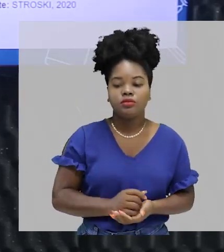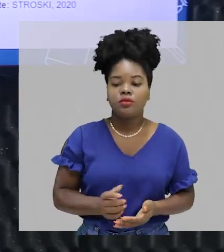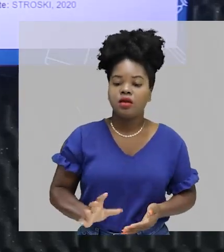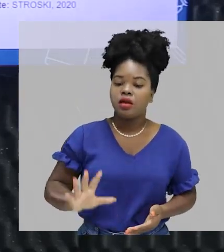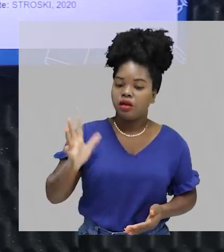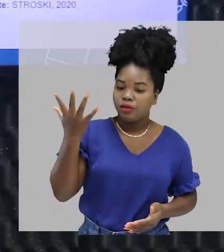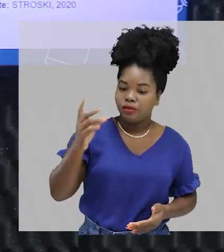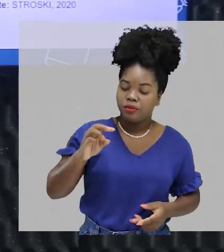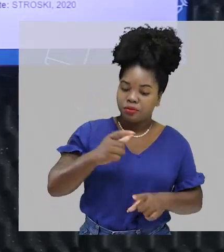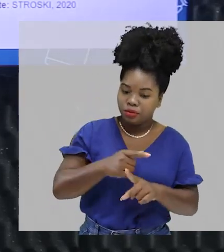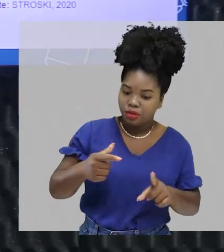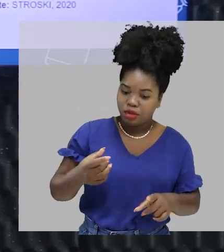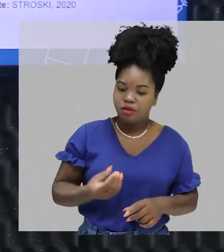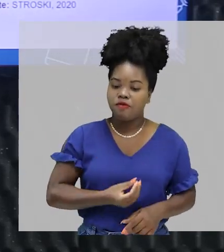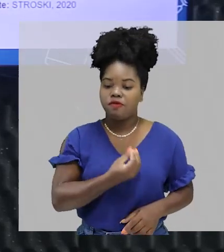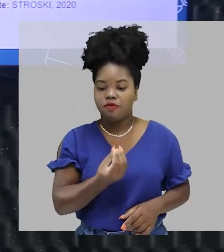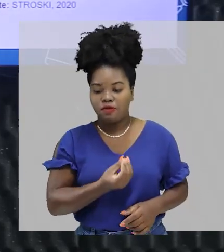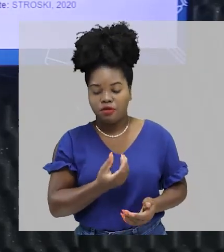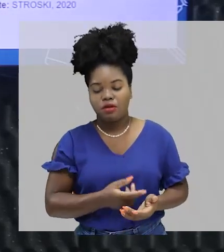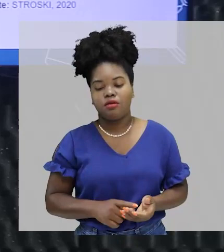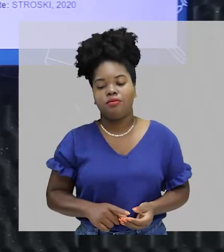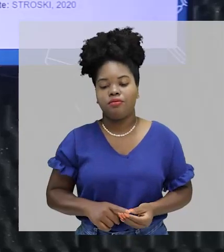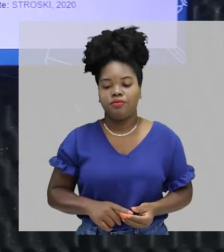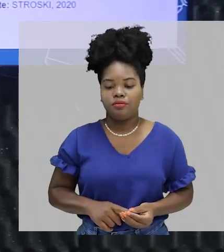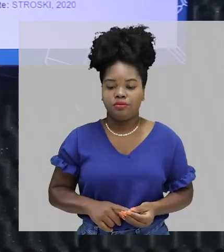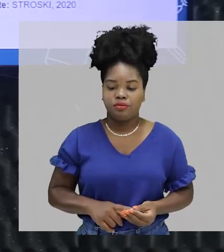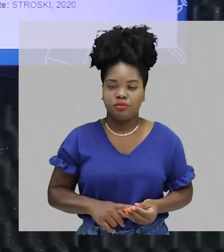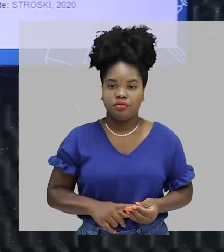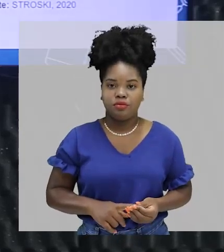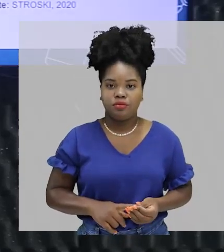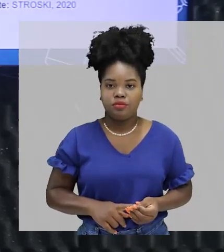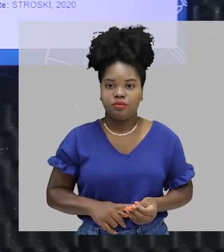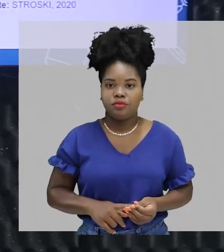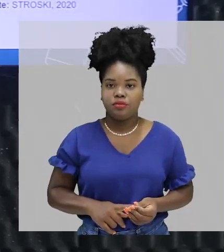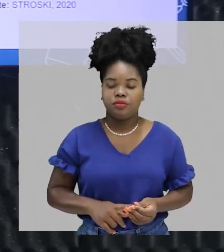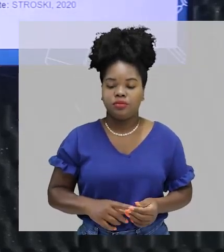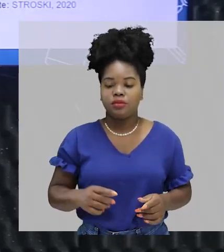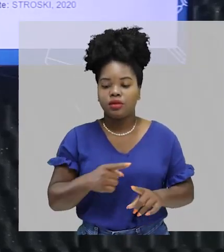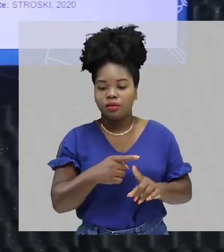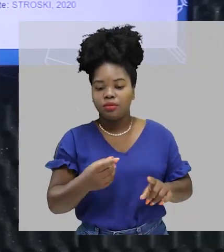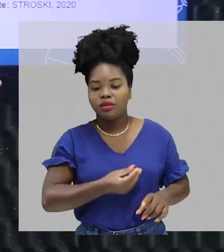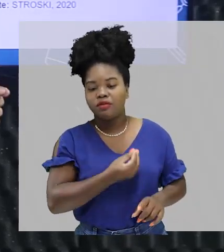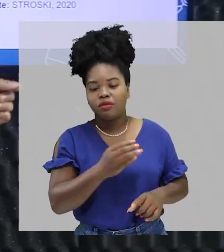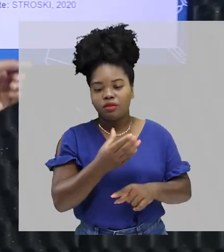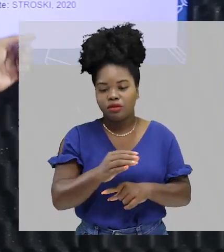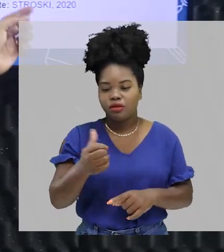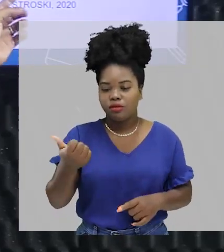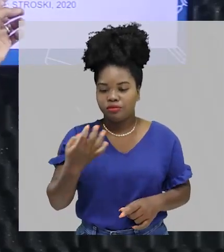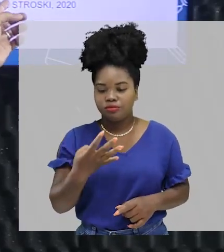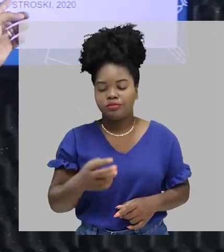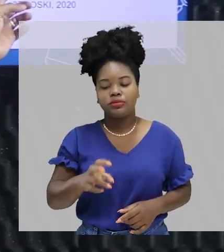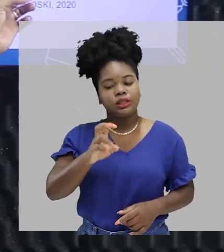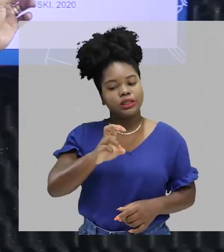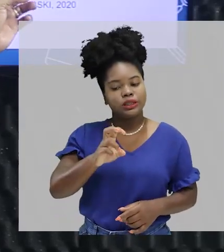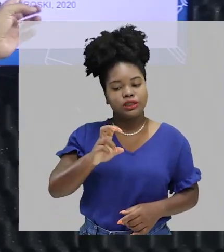uma meia-vida, A meia-vida do carbono 14 é de